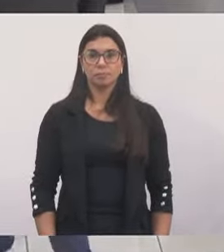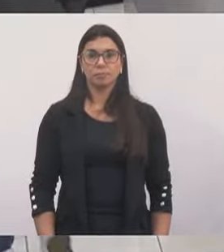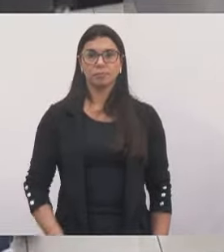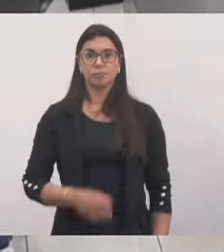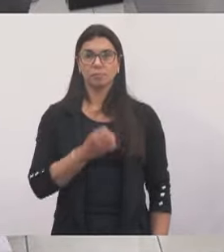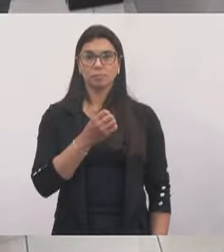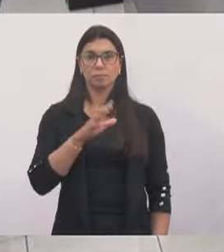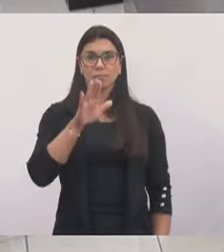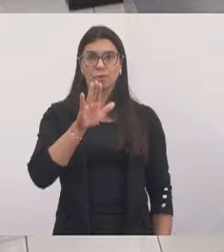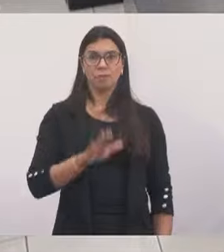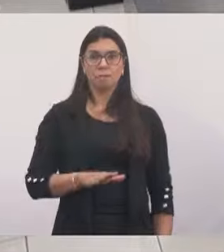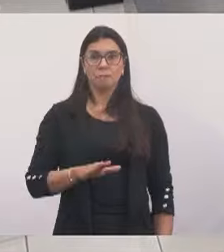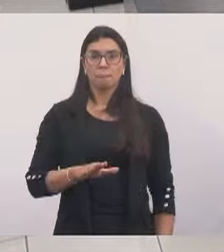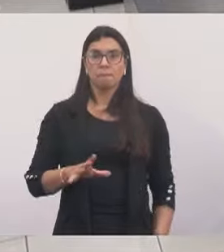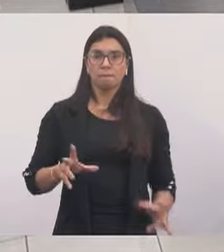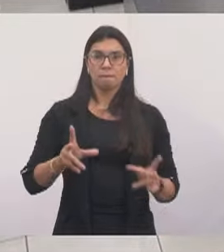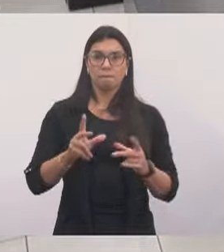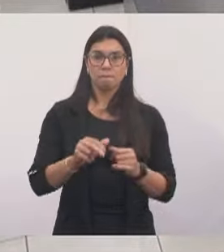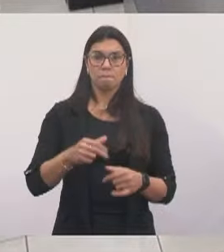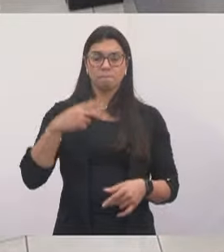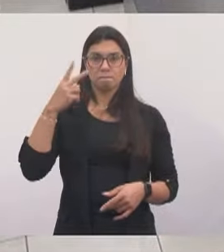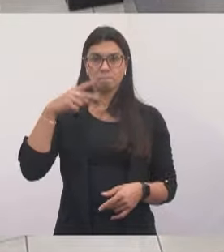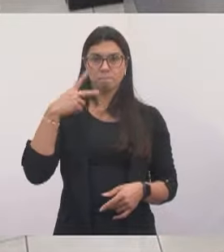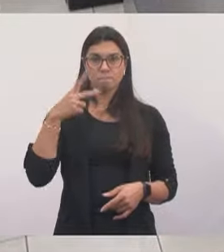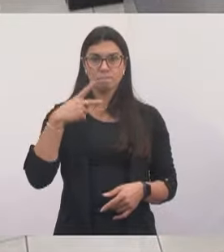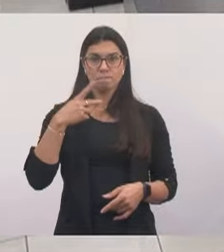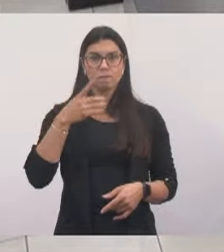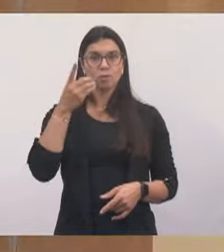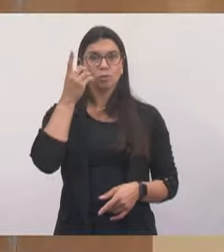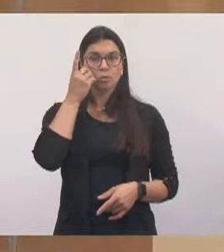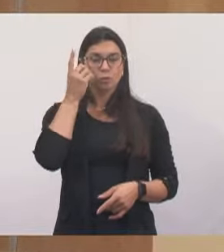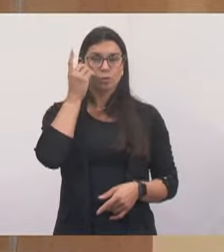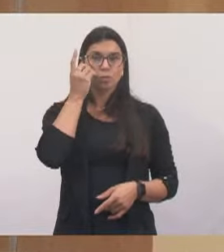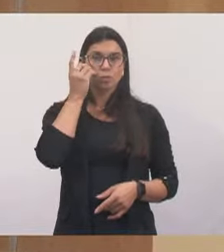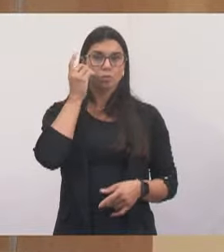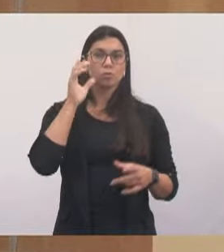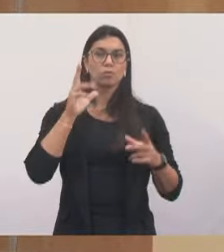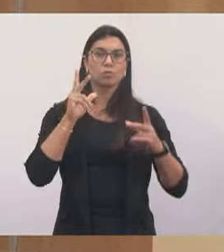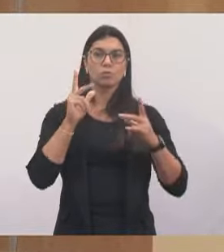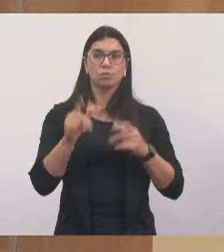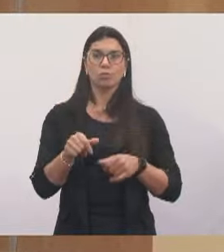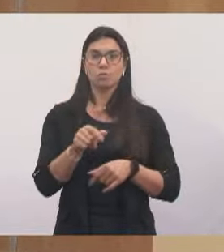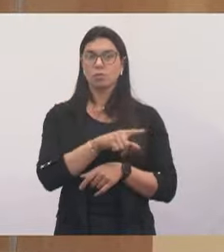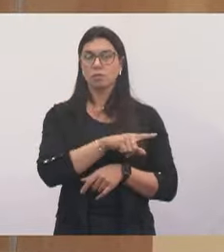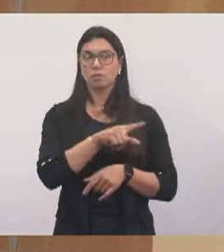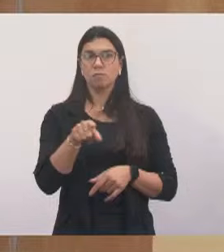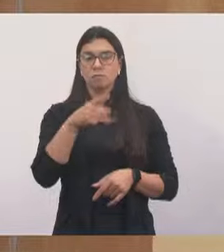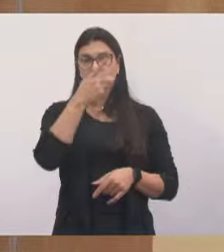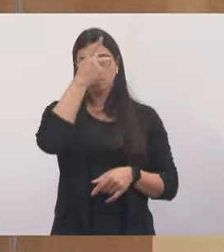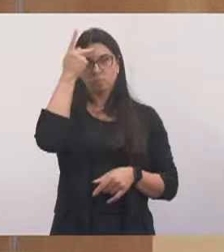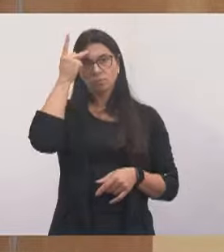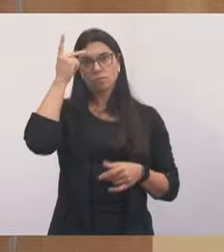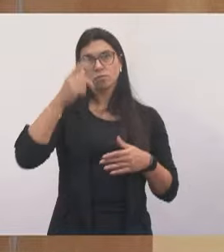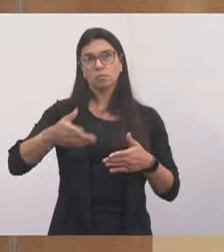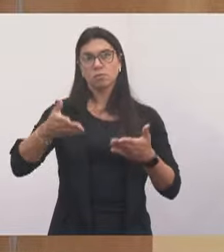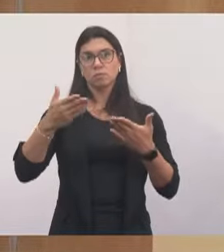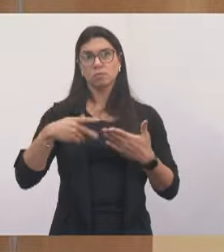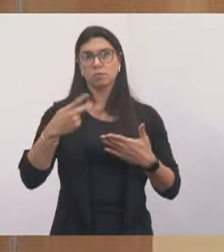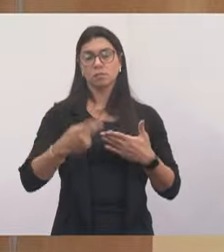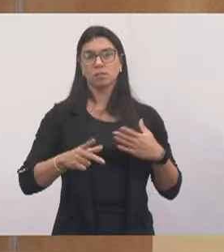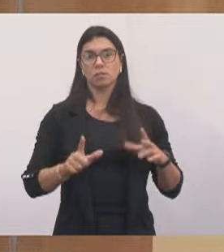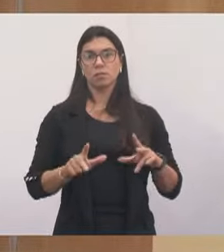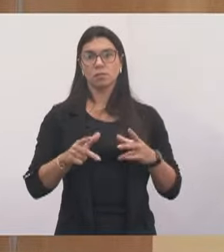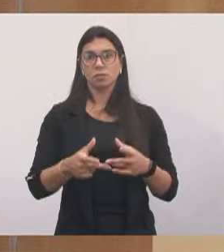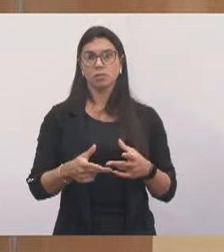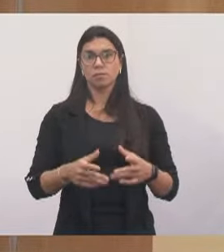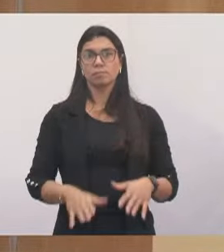Boa tarde, presidente. Boa tarde, Novos Pares. Boa tarde, Dude. Boa tarde, vocês que estão aqui acompanhando. É meu primeiro